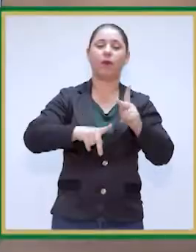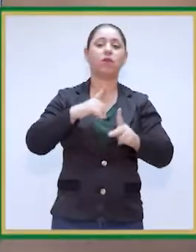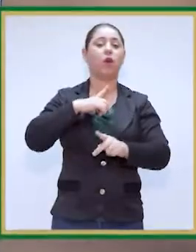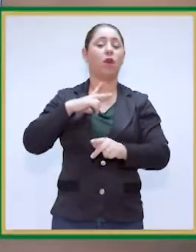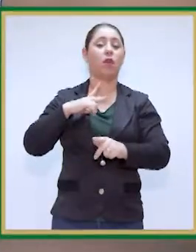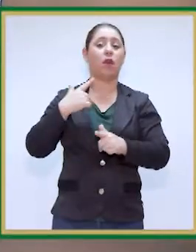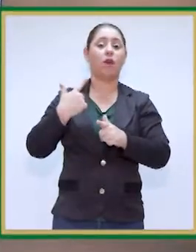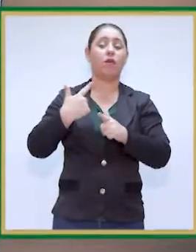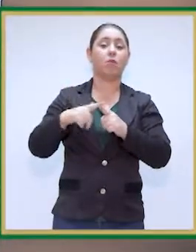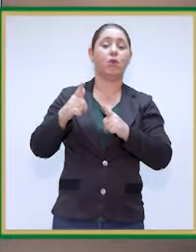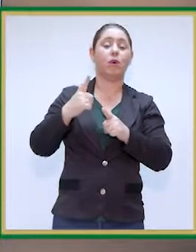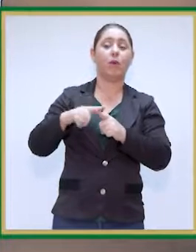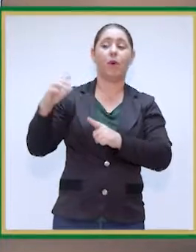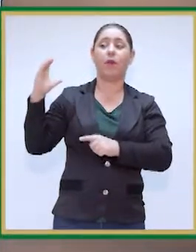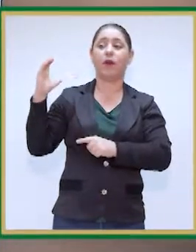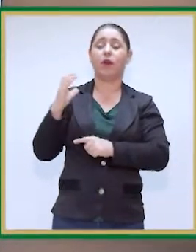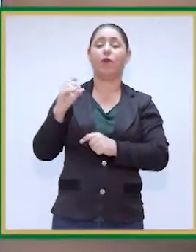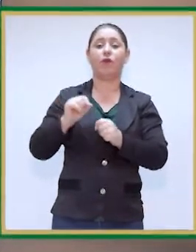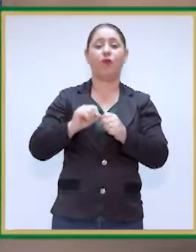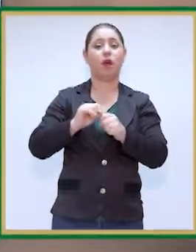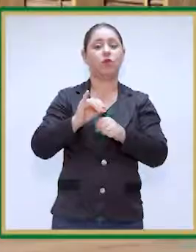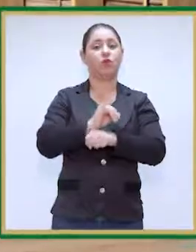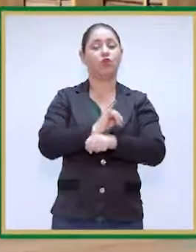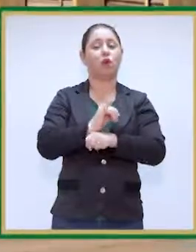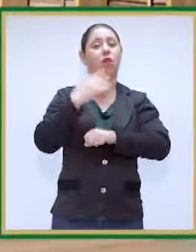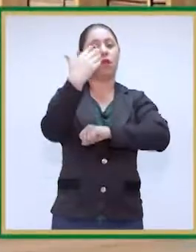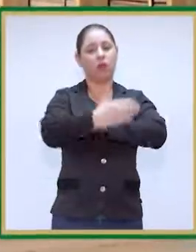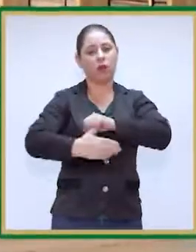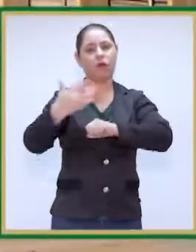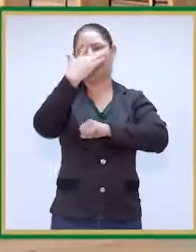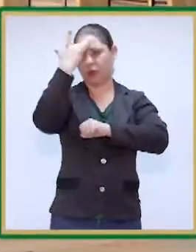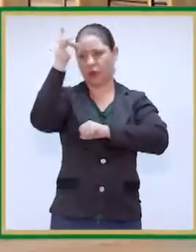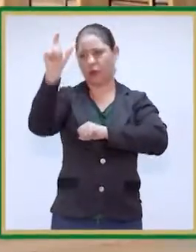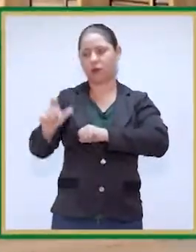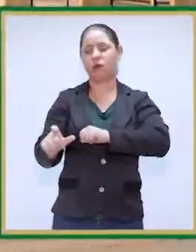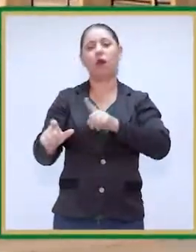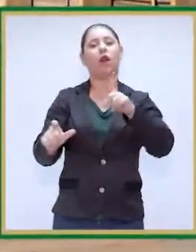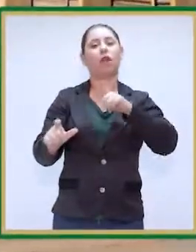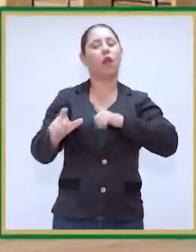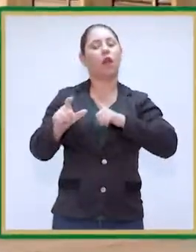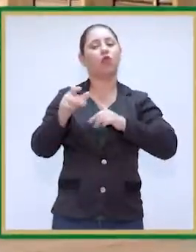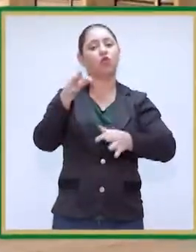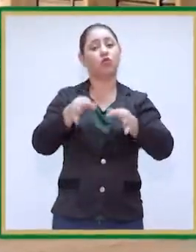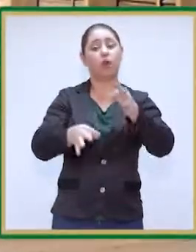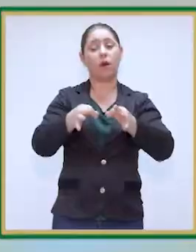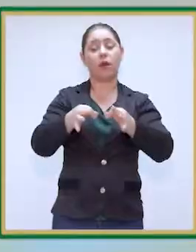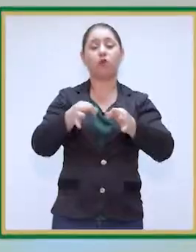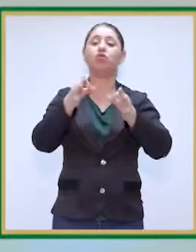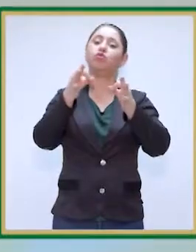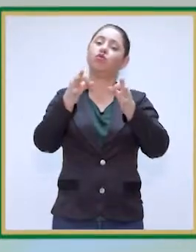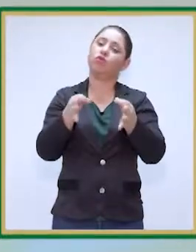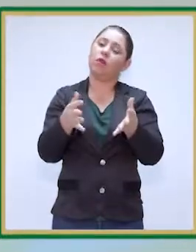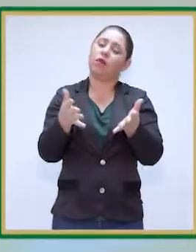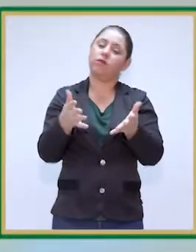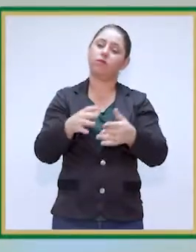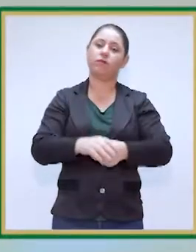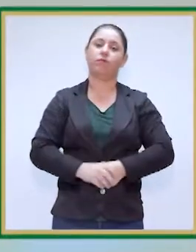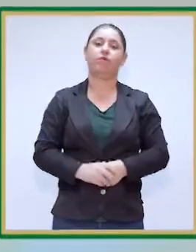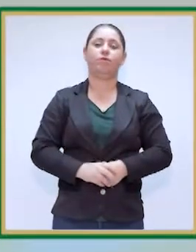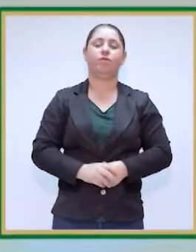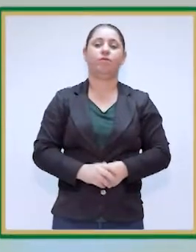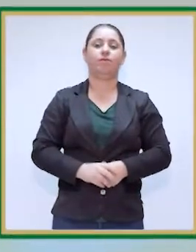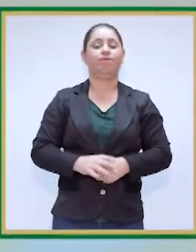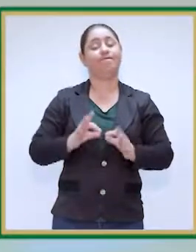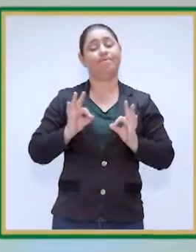como criminosos, fazer a defesa dessas pessoas e que elas tenham um julgamento mais justo possível. Com certeza.